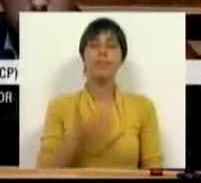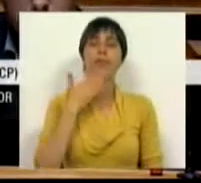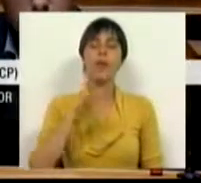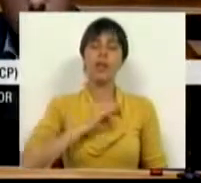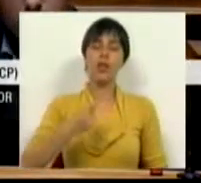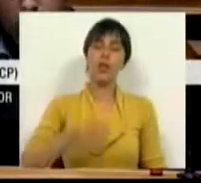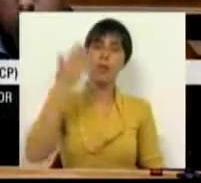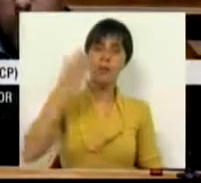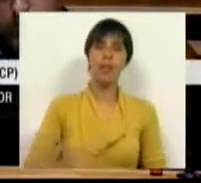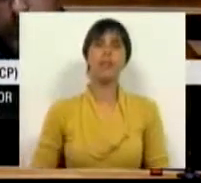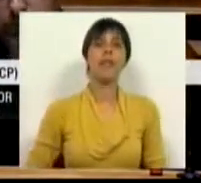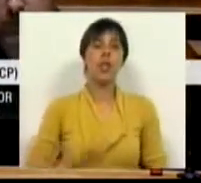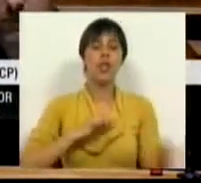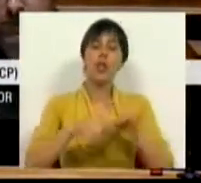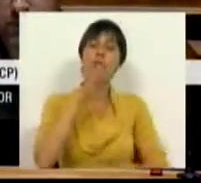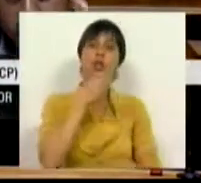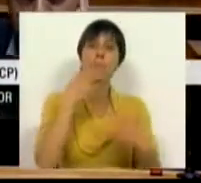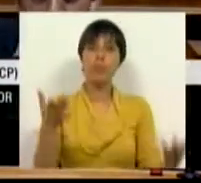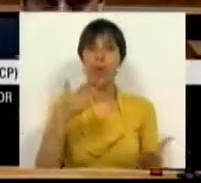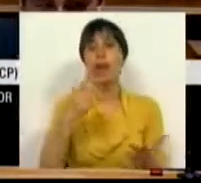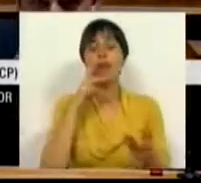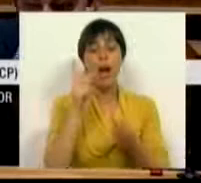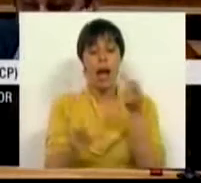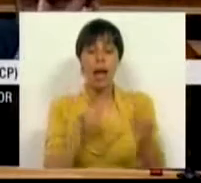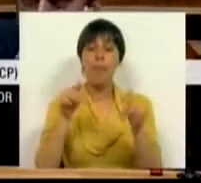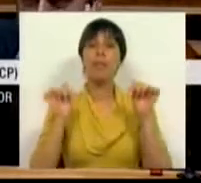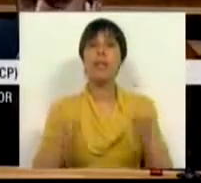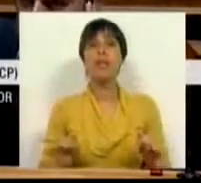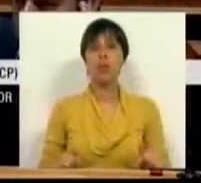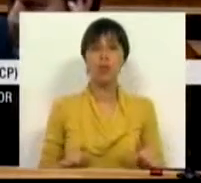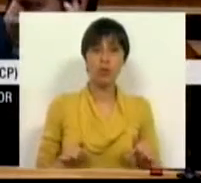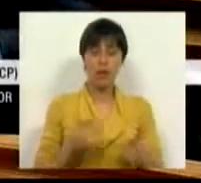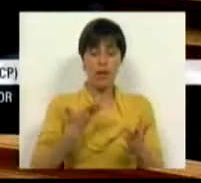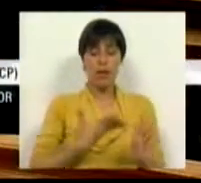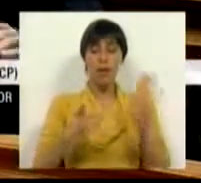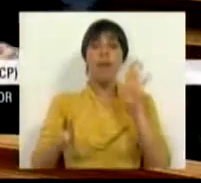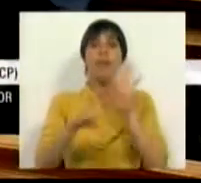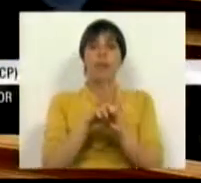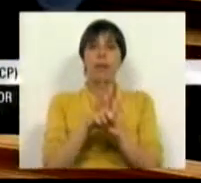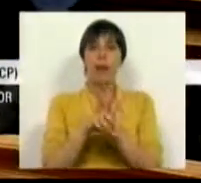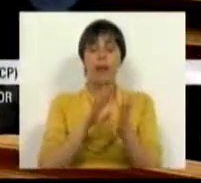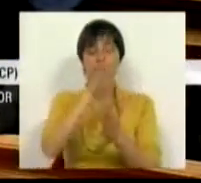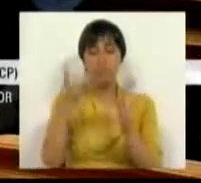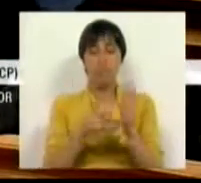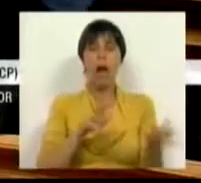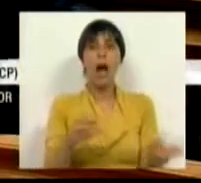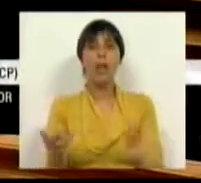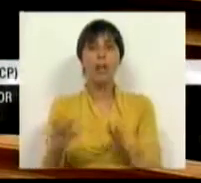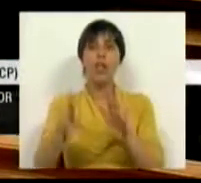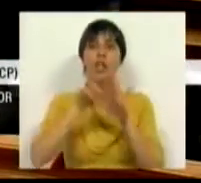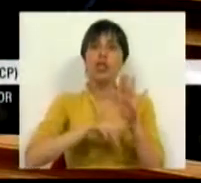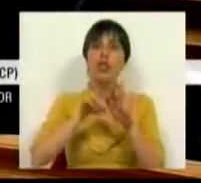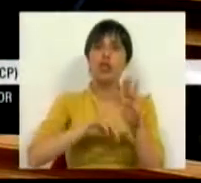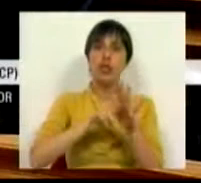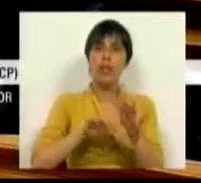Muito obrigado, Sr. Presidente, Srs. Deputados. Apreciamos hoje o decreto-lei que introduziu alterações no